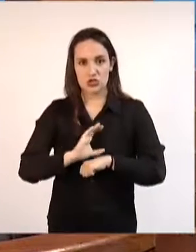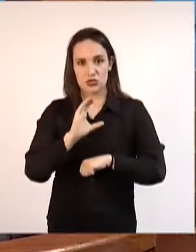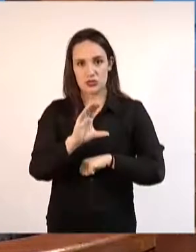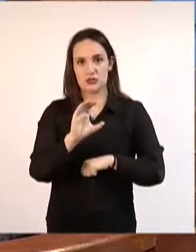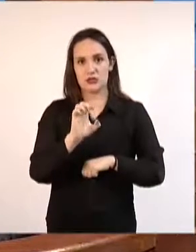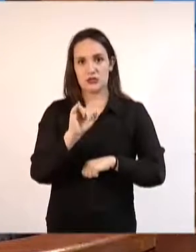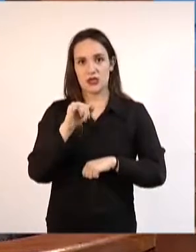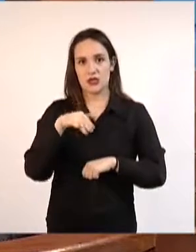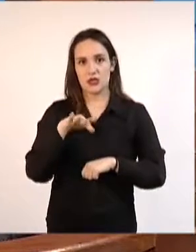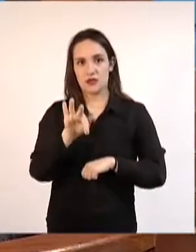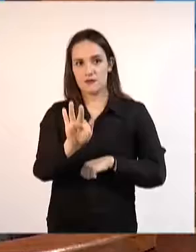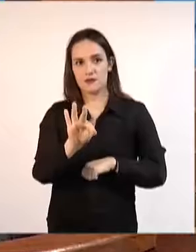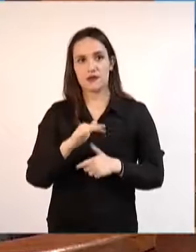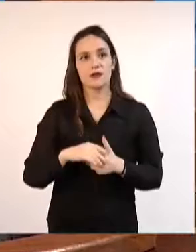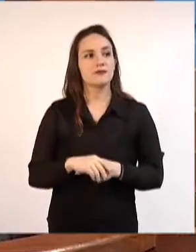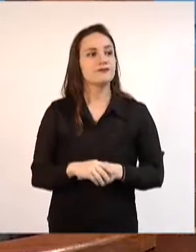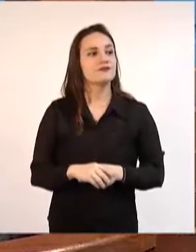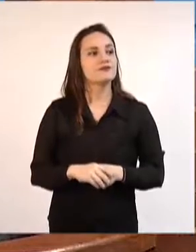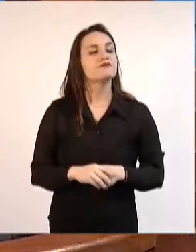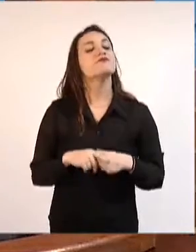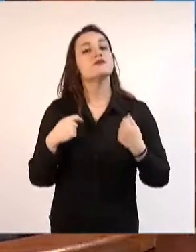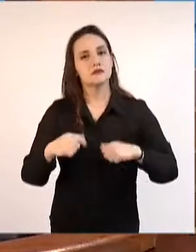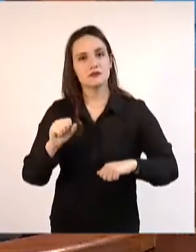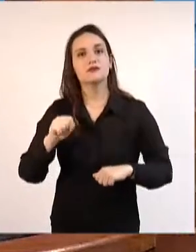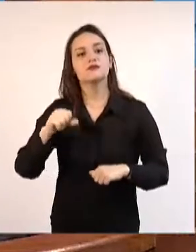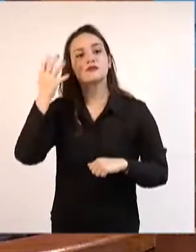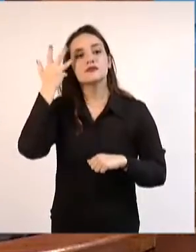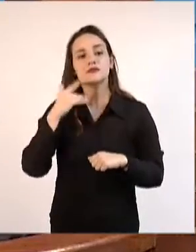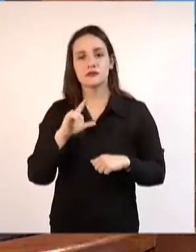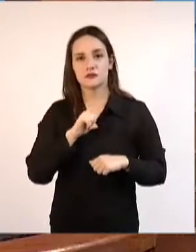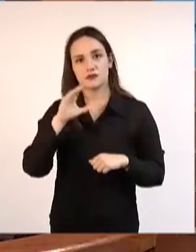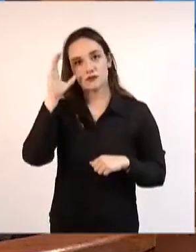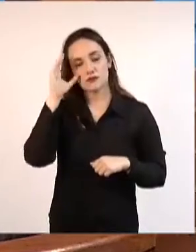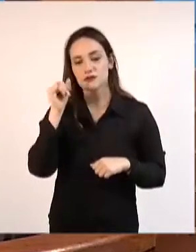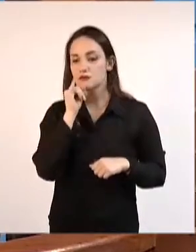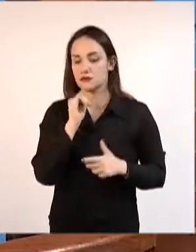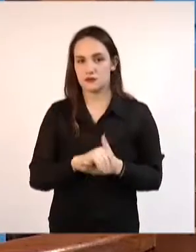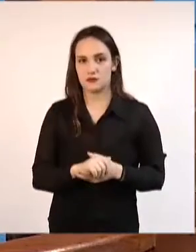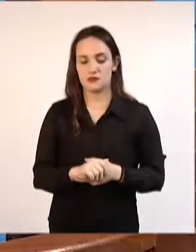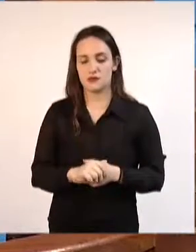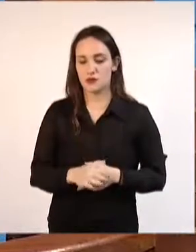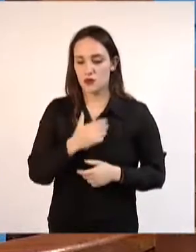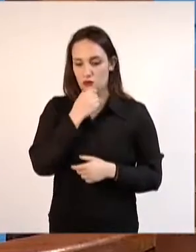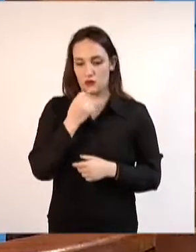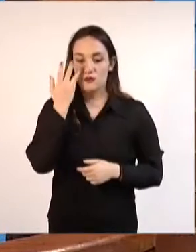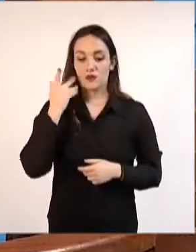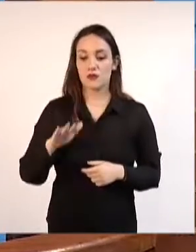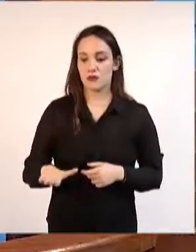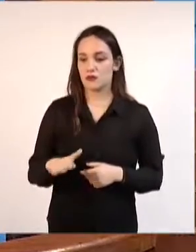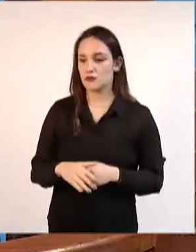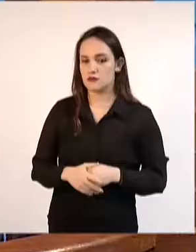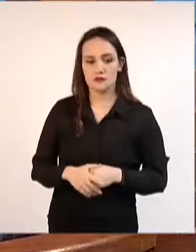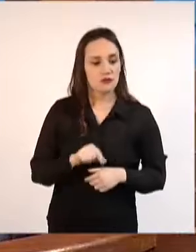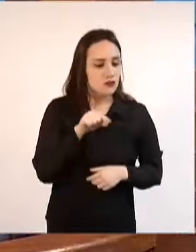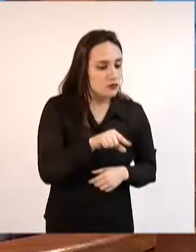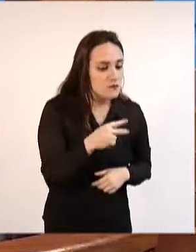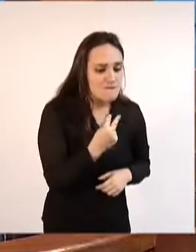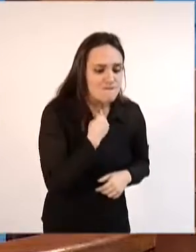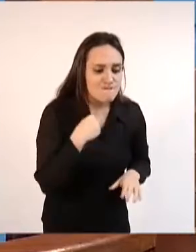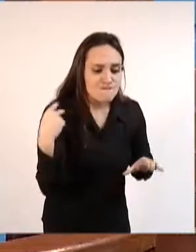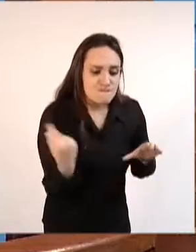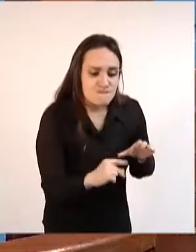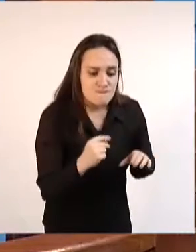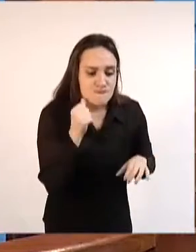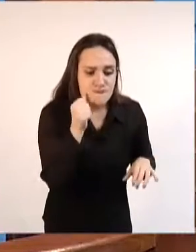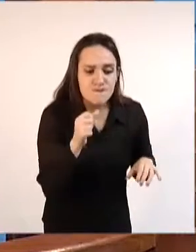é necessário que as crianças tenham consciência. Os meninos de que não se pode, de forma nenhuma, usar de violência contra a